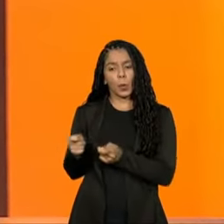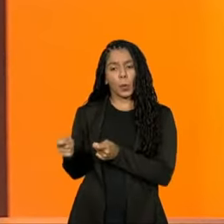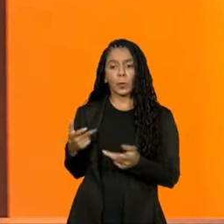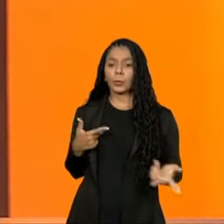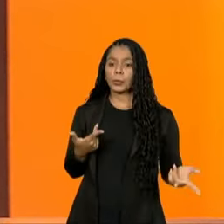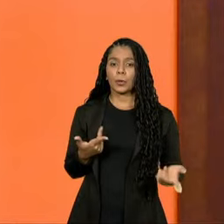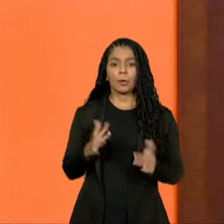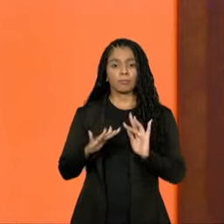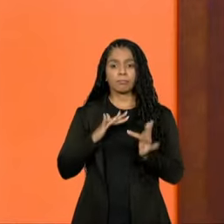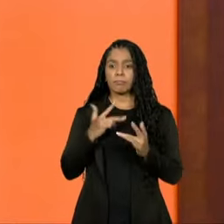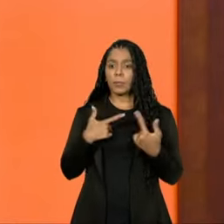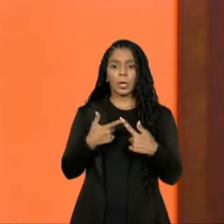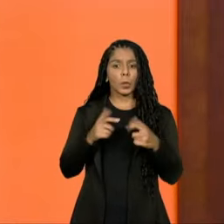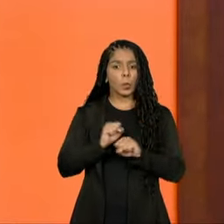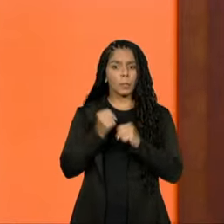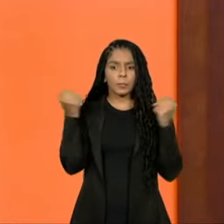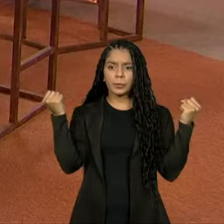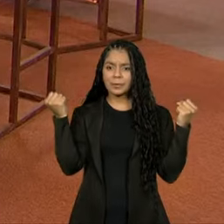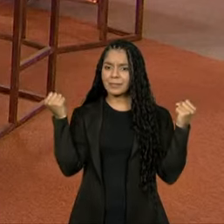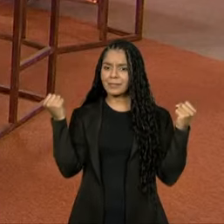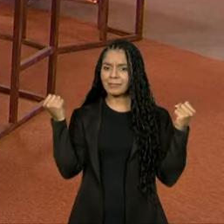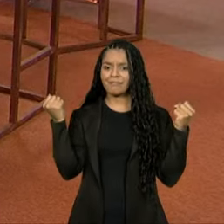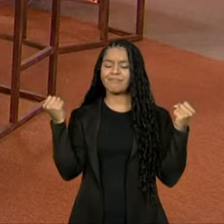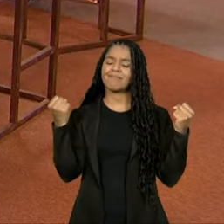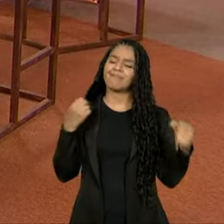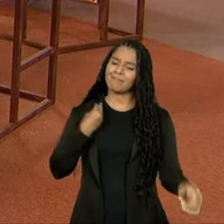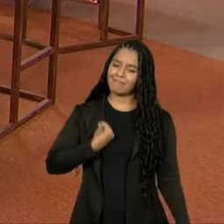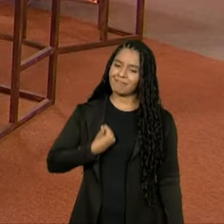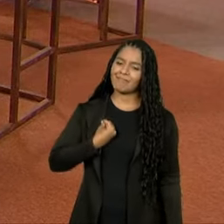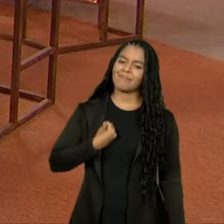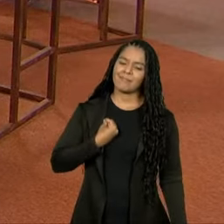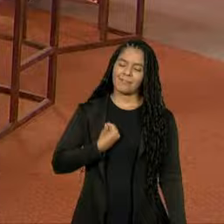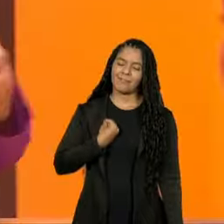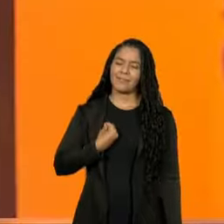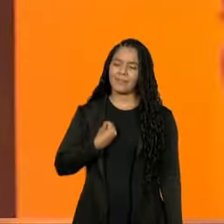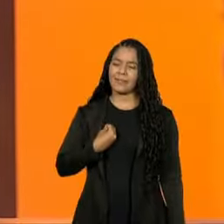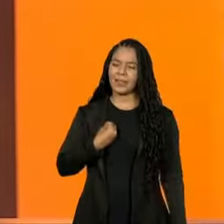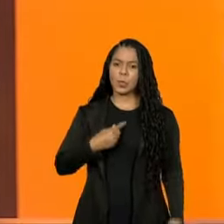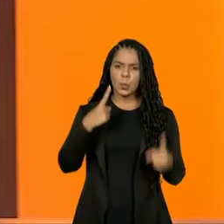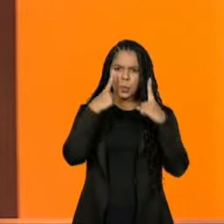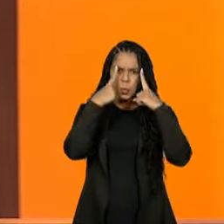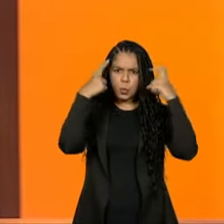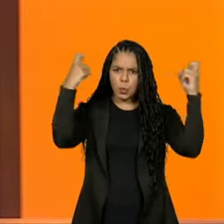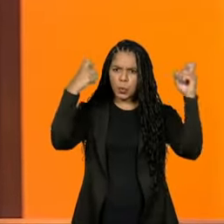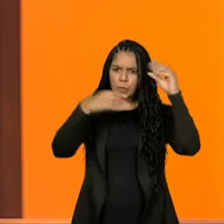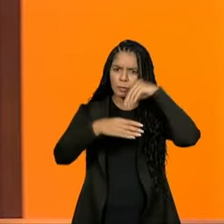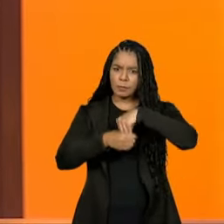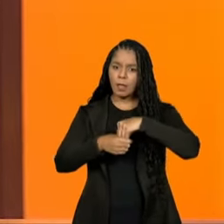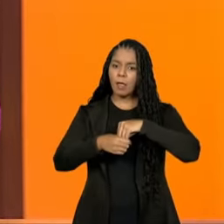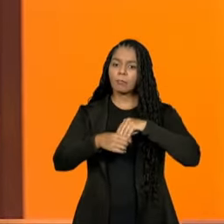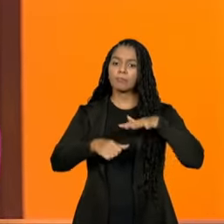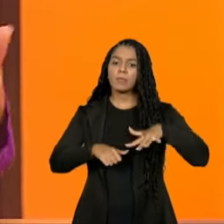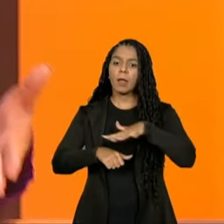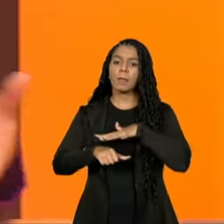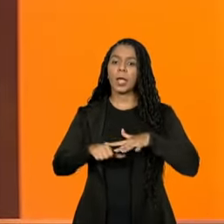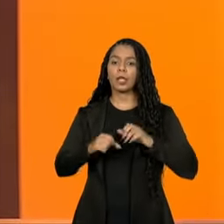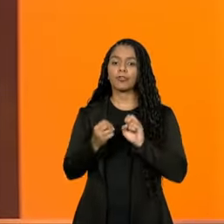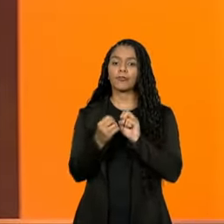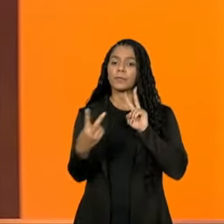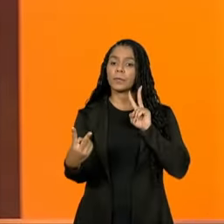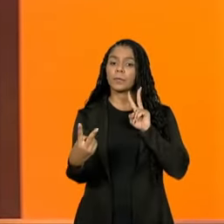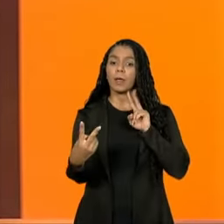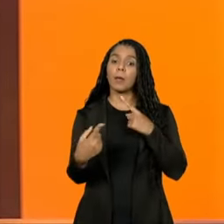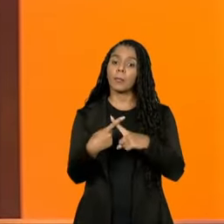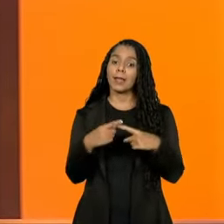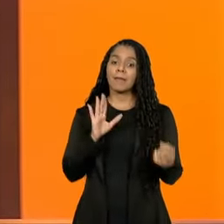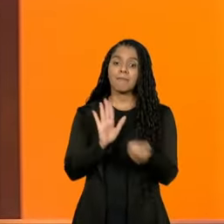porque é decisivo, não é gente. Mais possível conviver com a barbárie no ambiente virtual como se aquilo não tivesse impacto